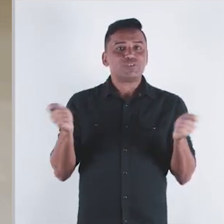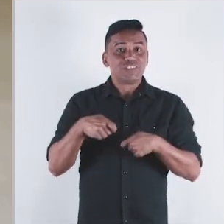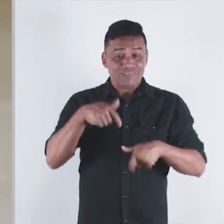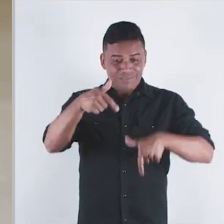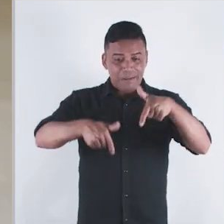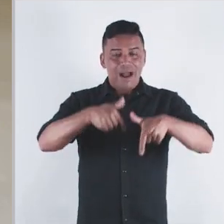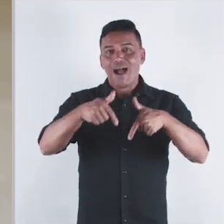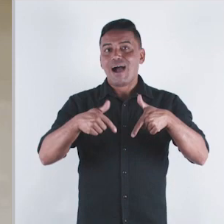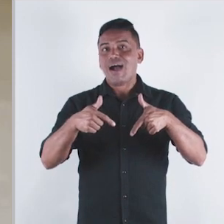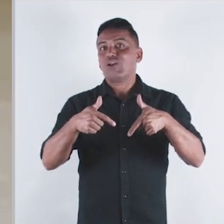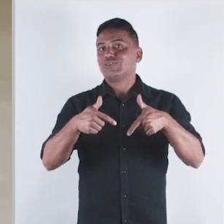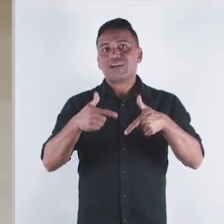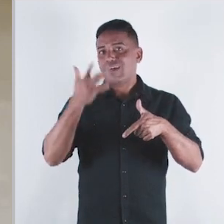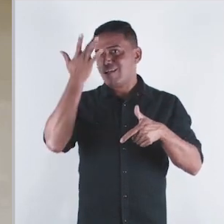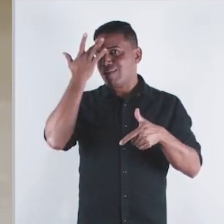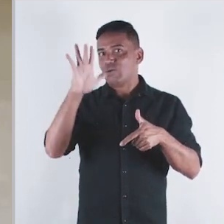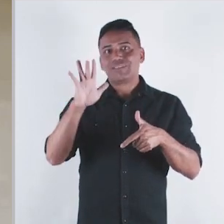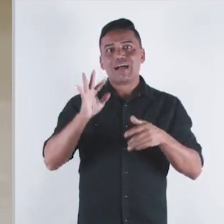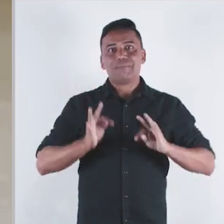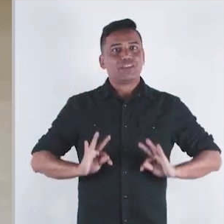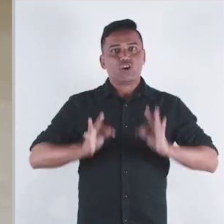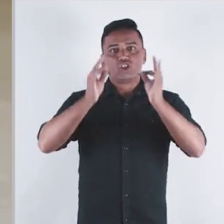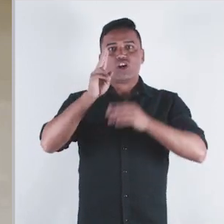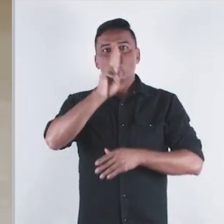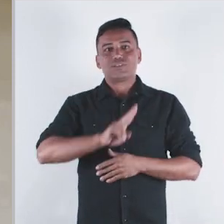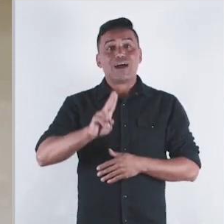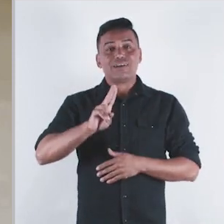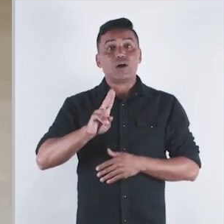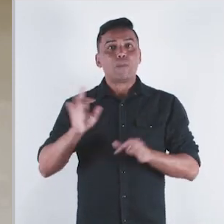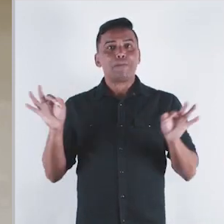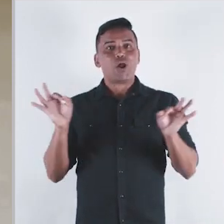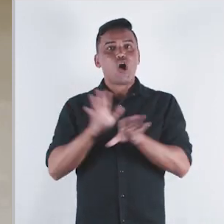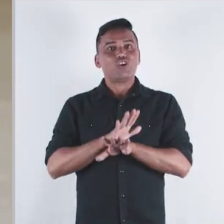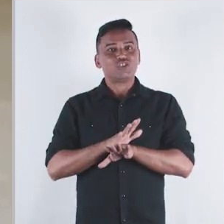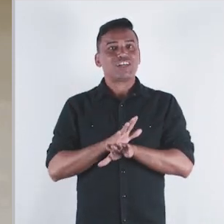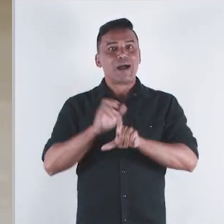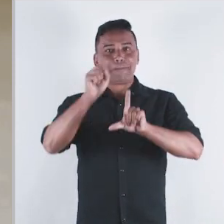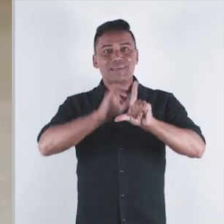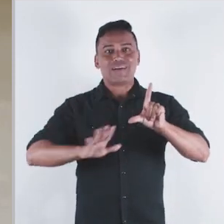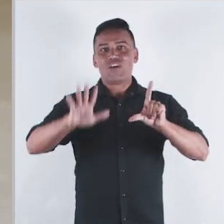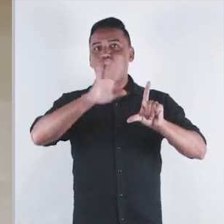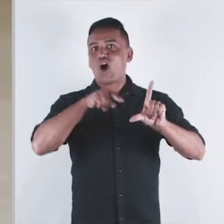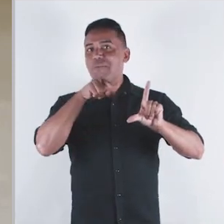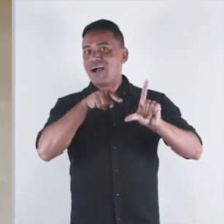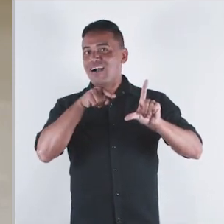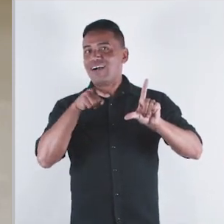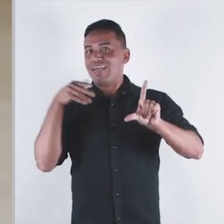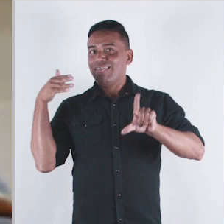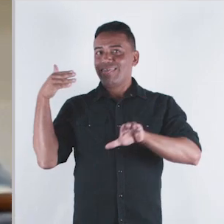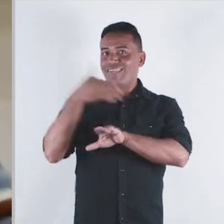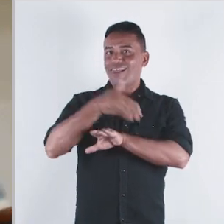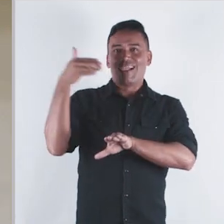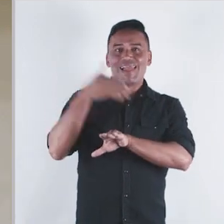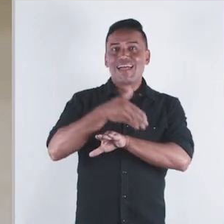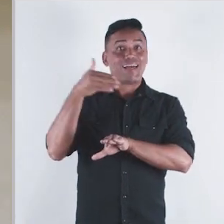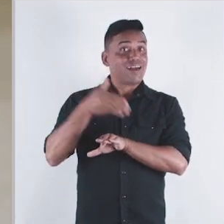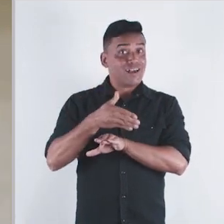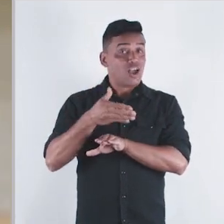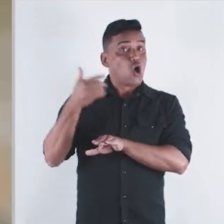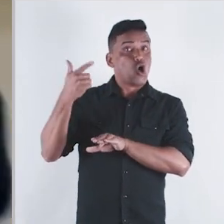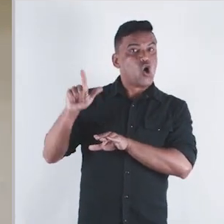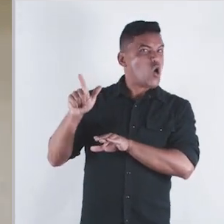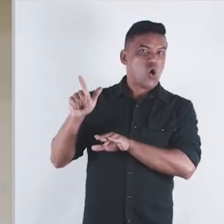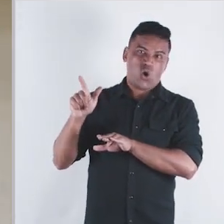eles não sabem programar? Nas plataformas que estão prontas, que estão aí para ser usadas para outras